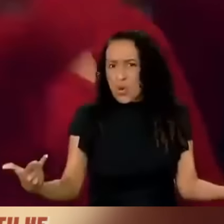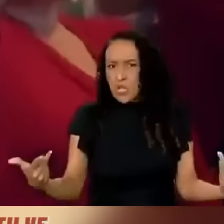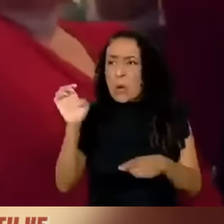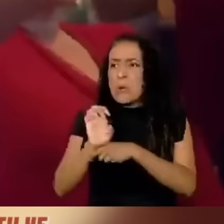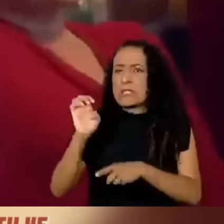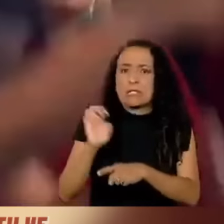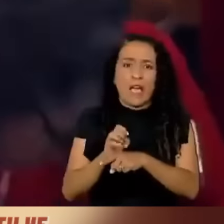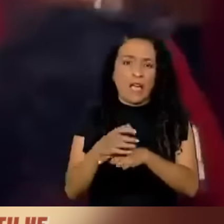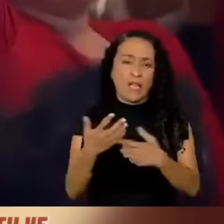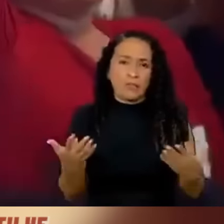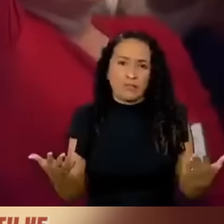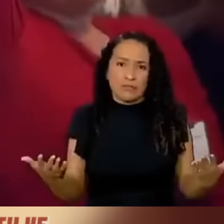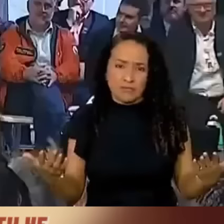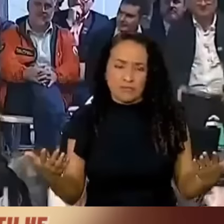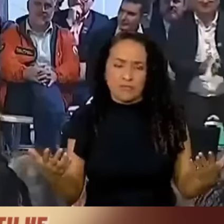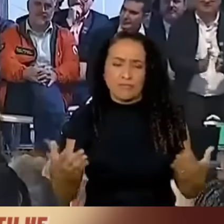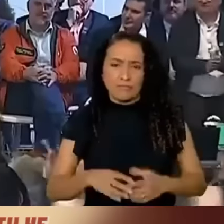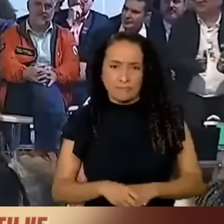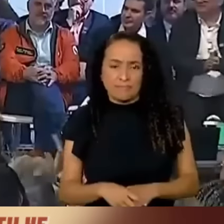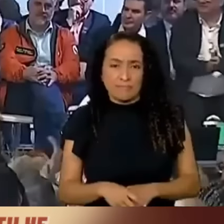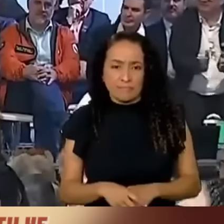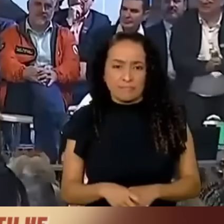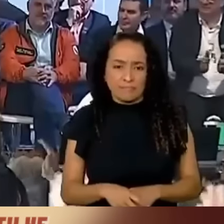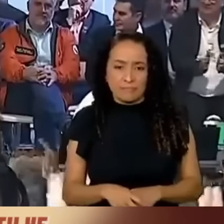o Estado...